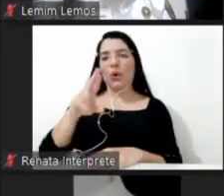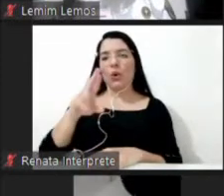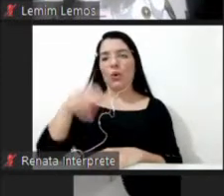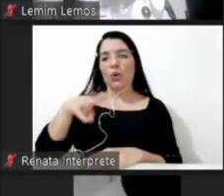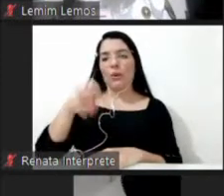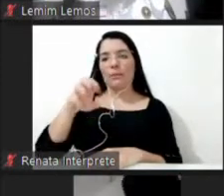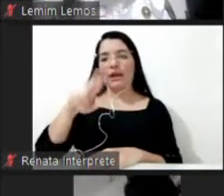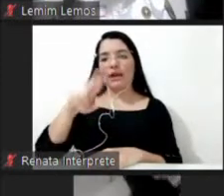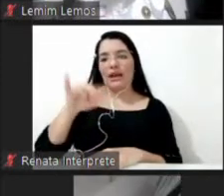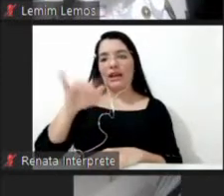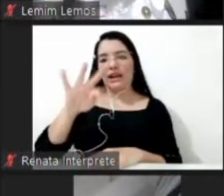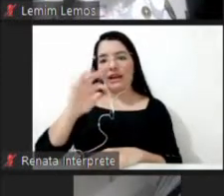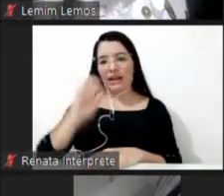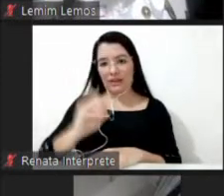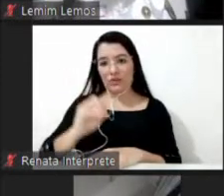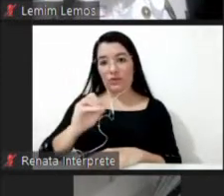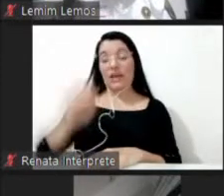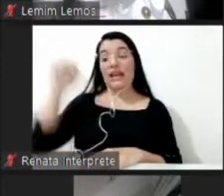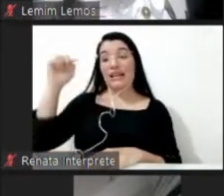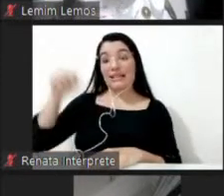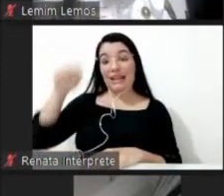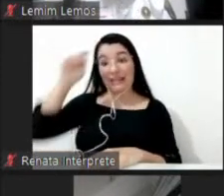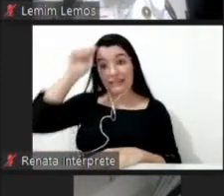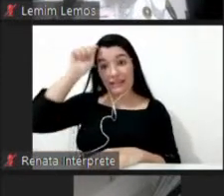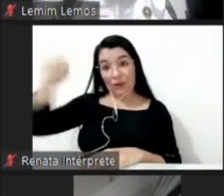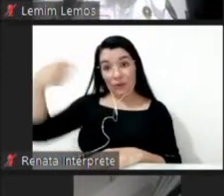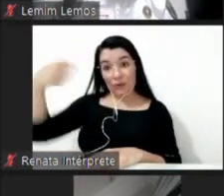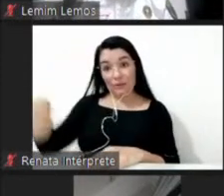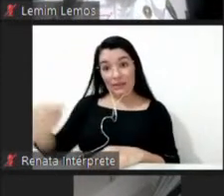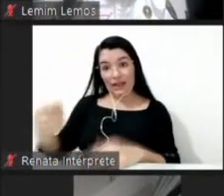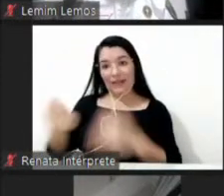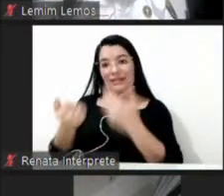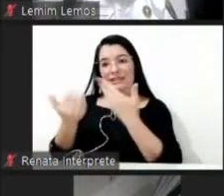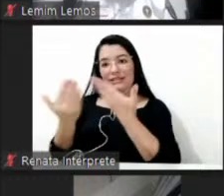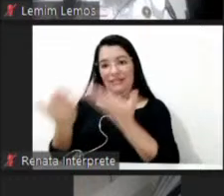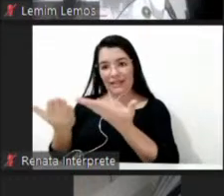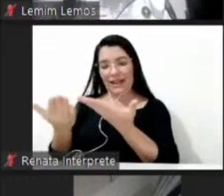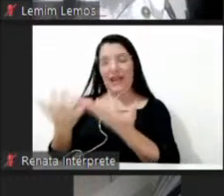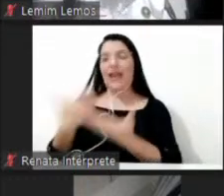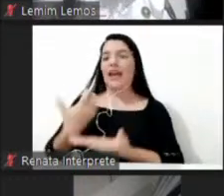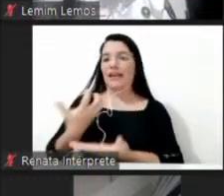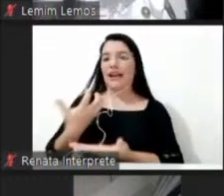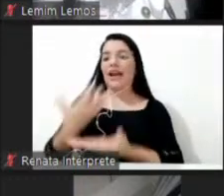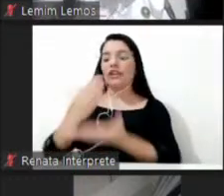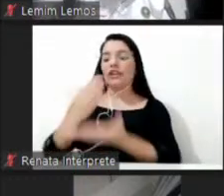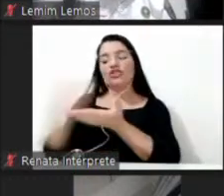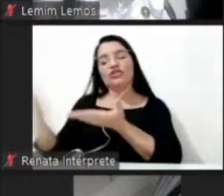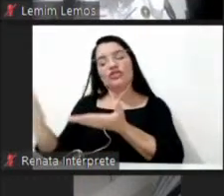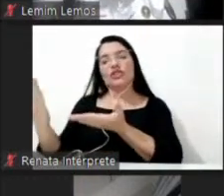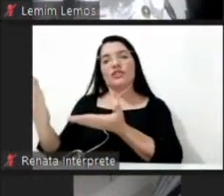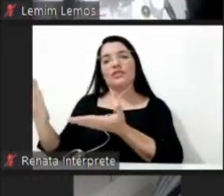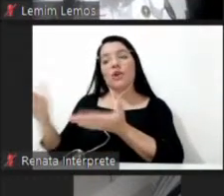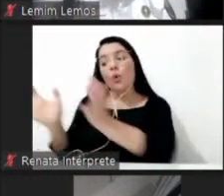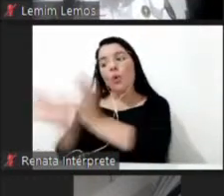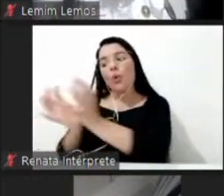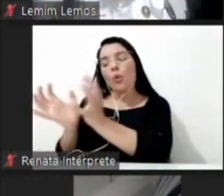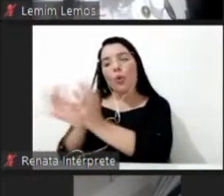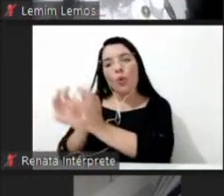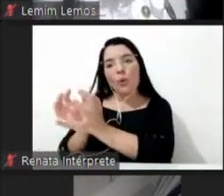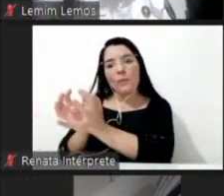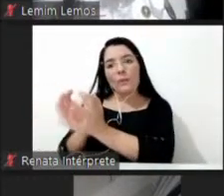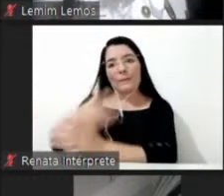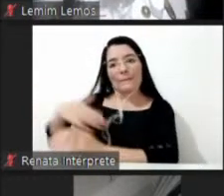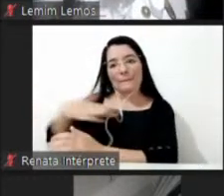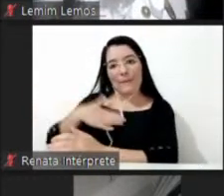essa homenagem também eu quero dividir com a minha equipe, com todos os que